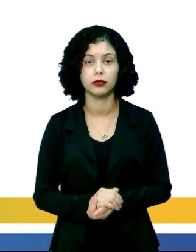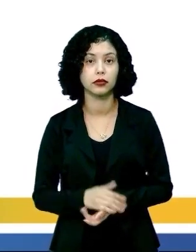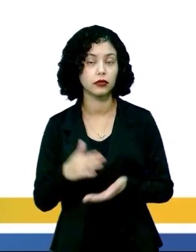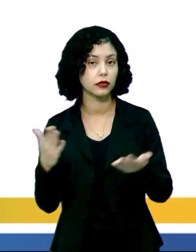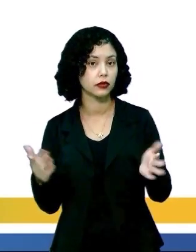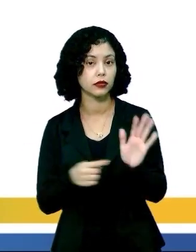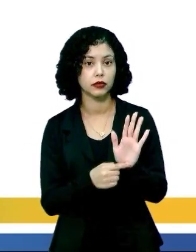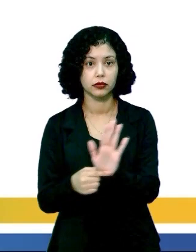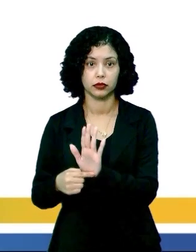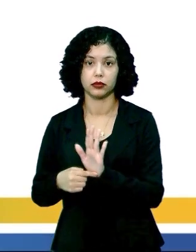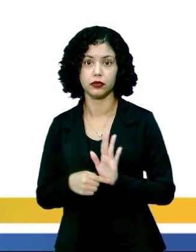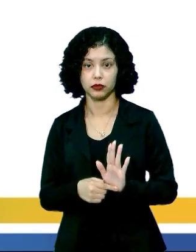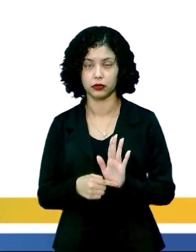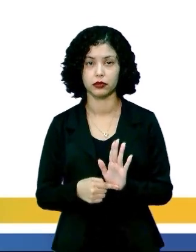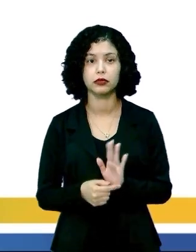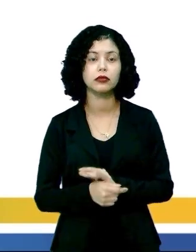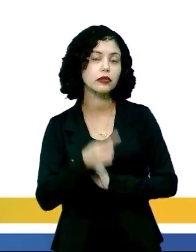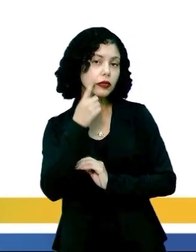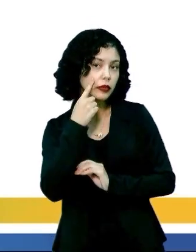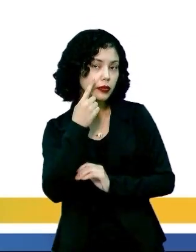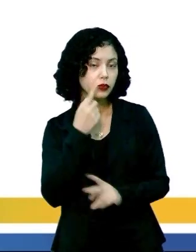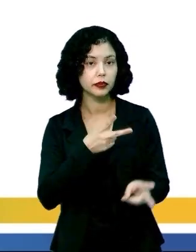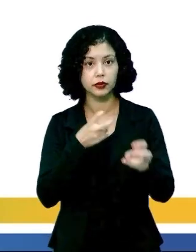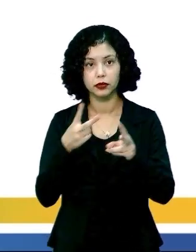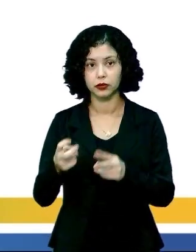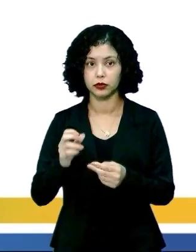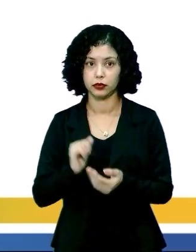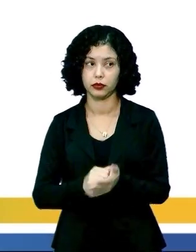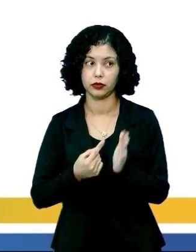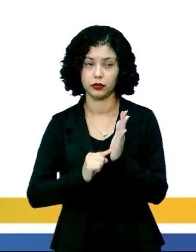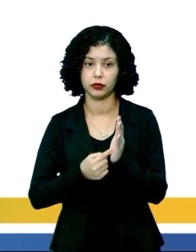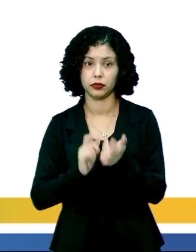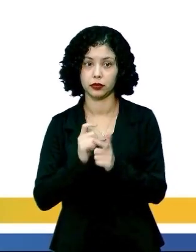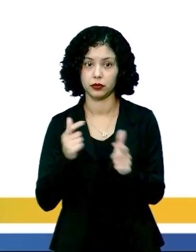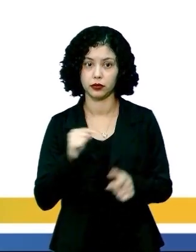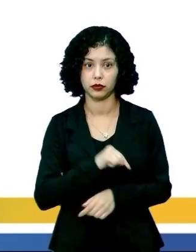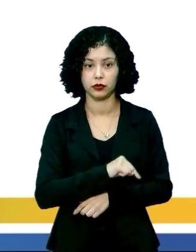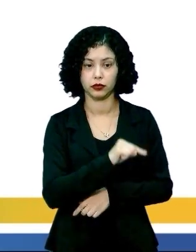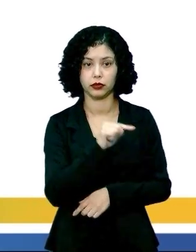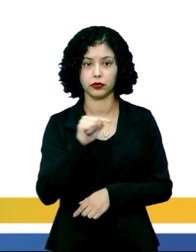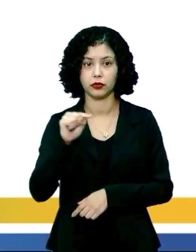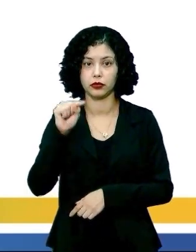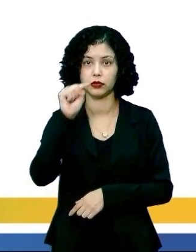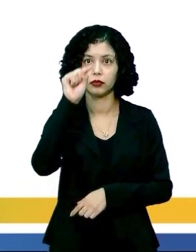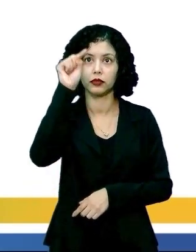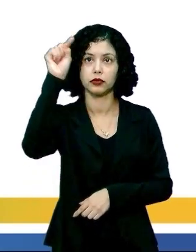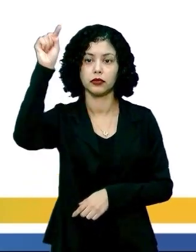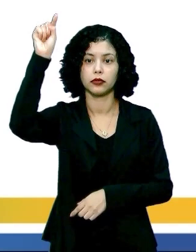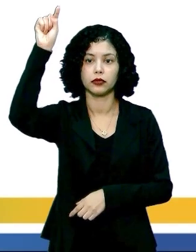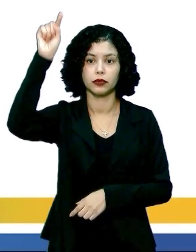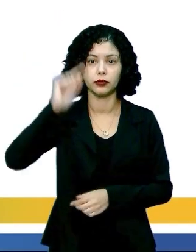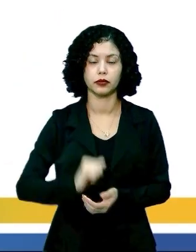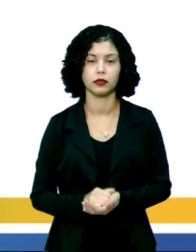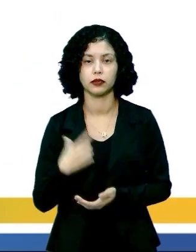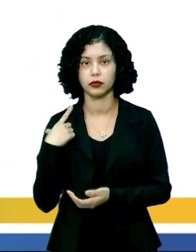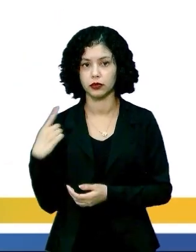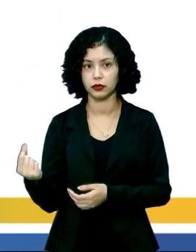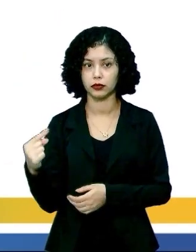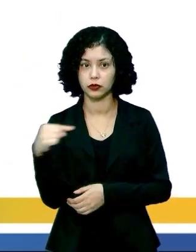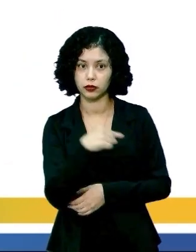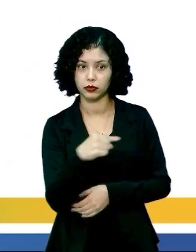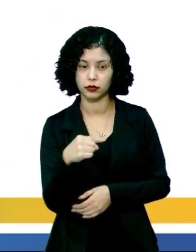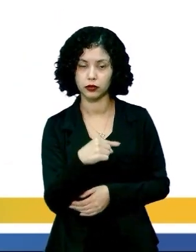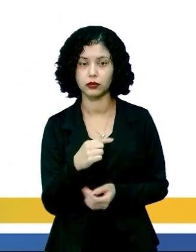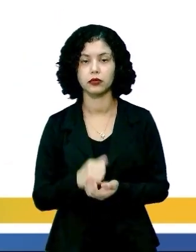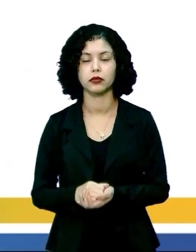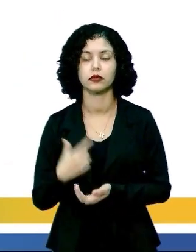Será que ele representa? Observa bem que ele está num ponto crescente, certo? Ele sai de um ponto